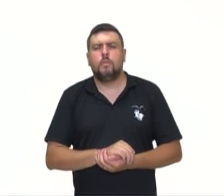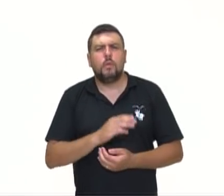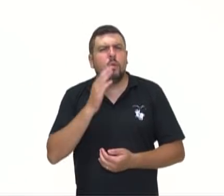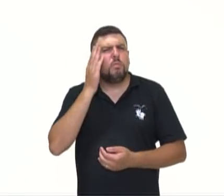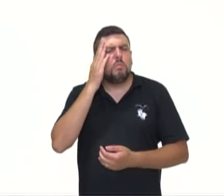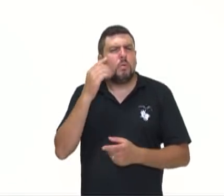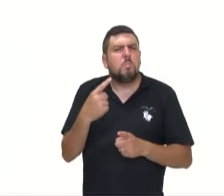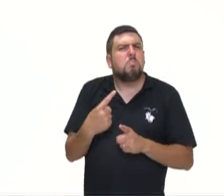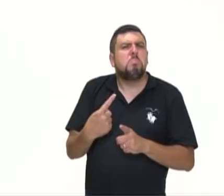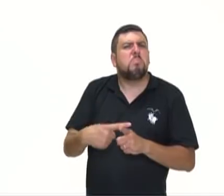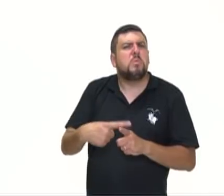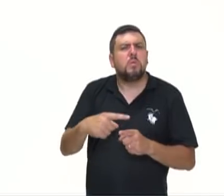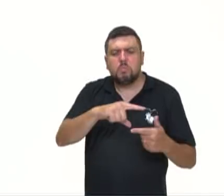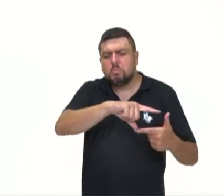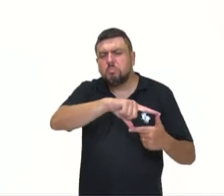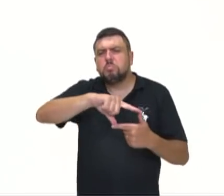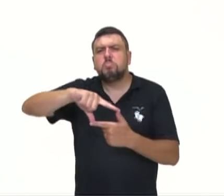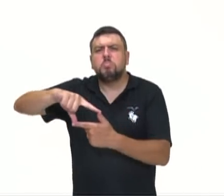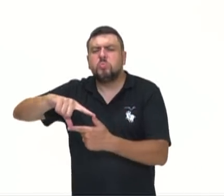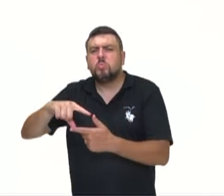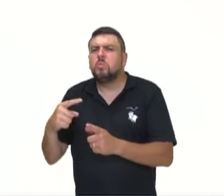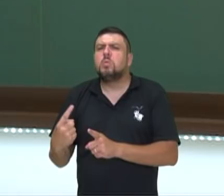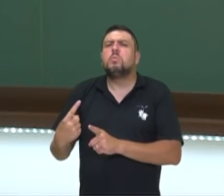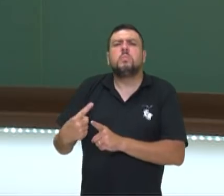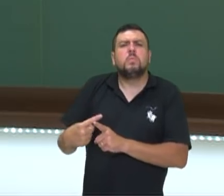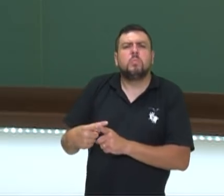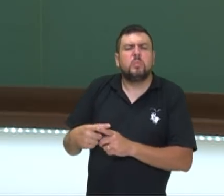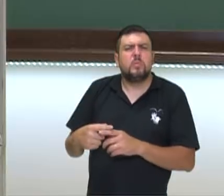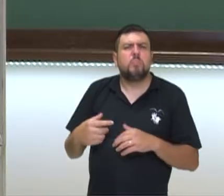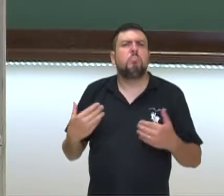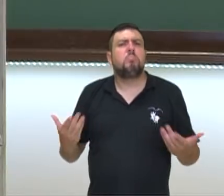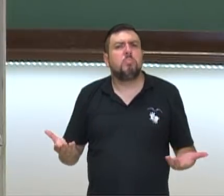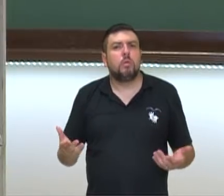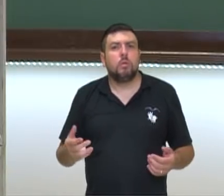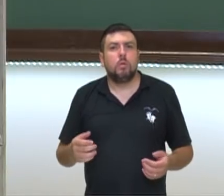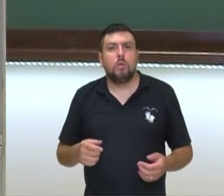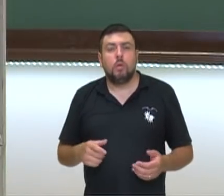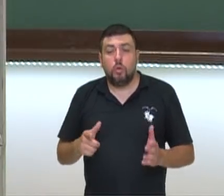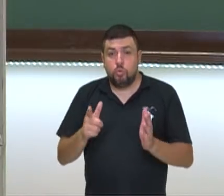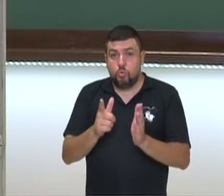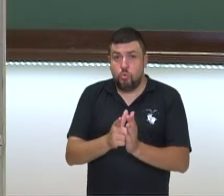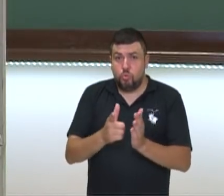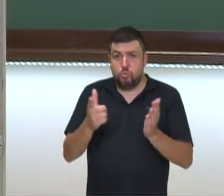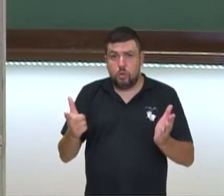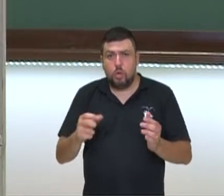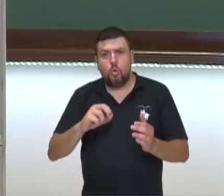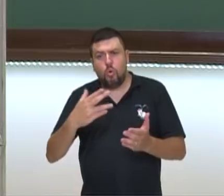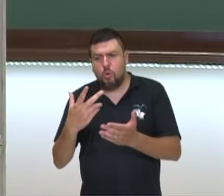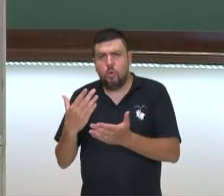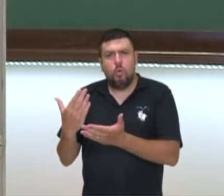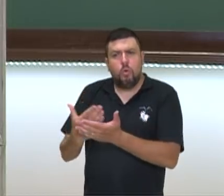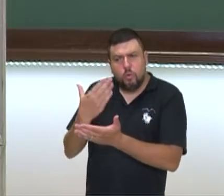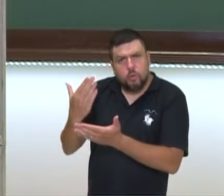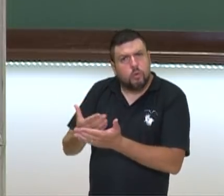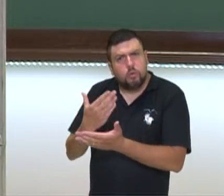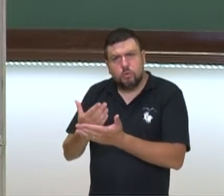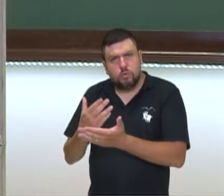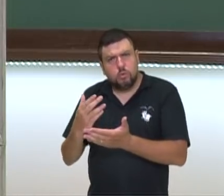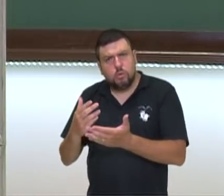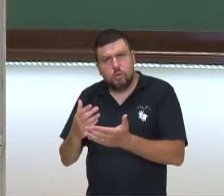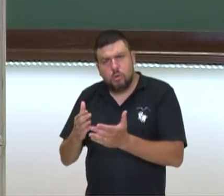gênero textual? Para que ele serve? Quando você vê alguma tirinha em algum livro ou na internet, para